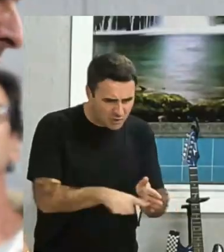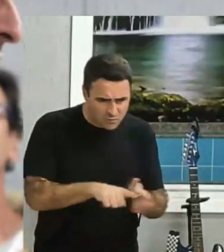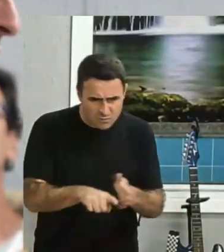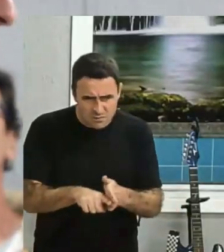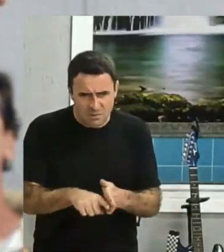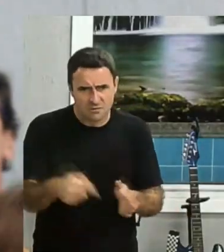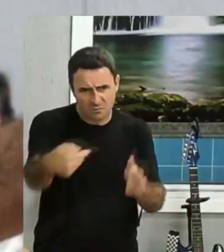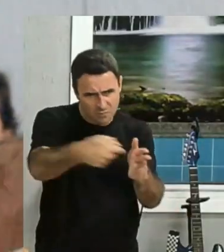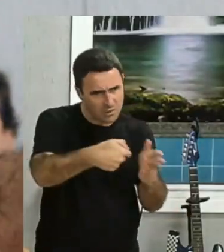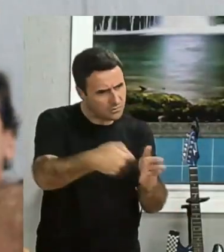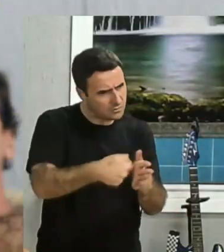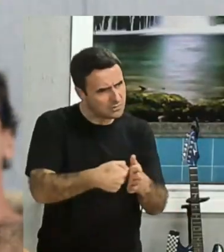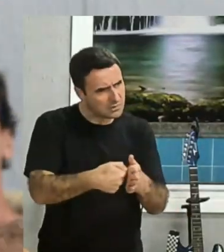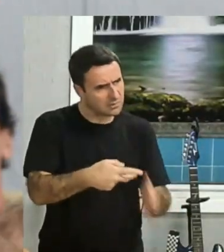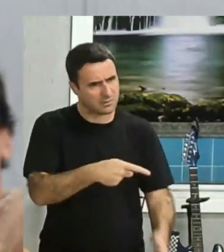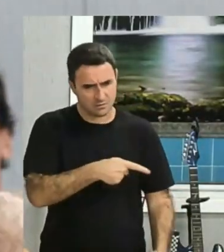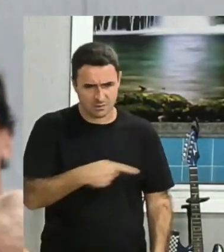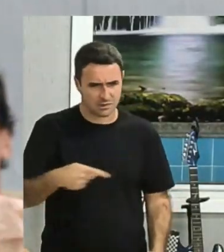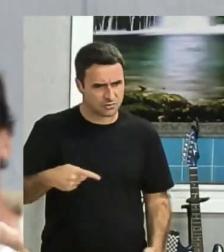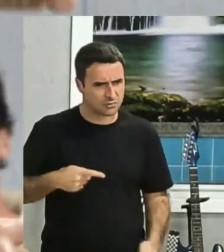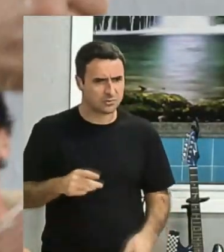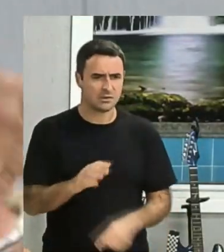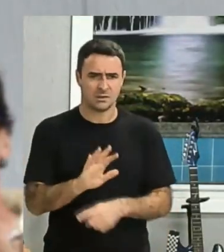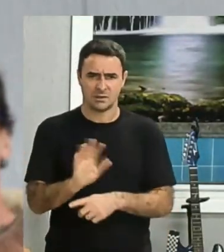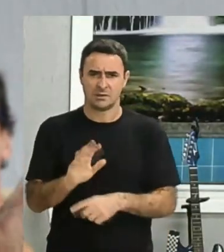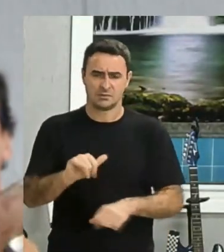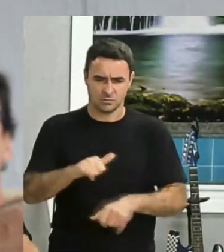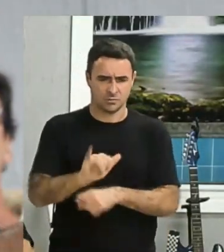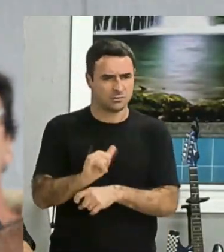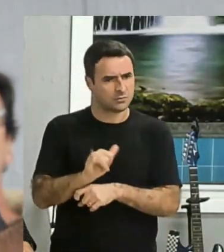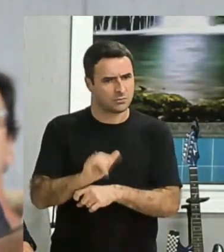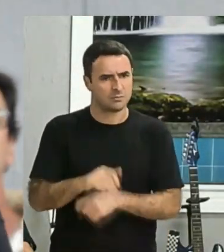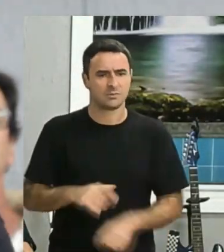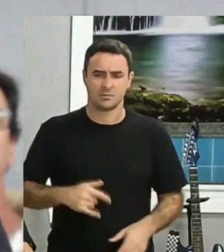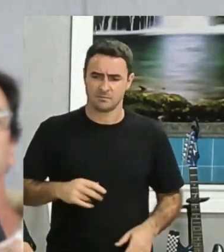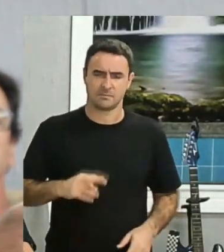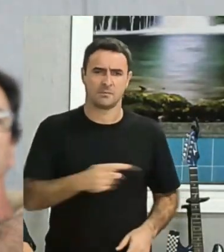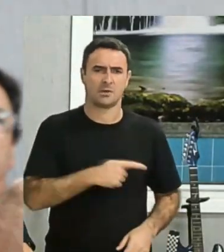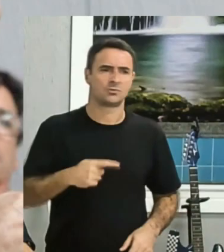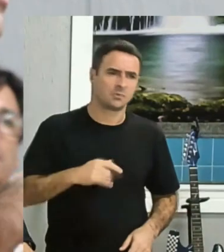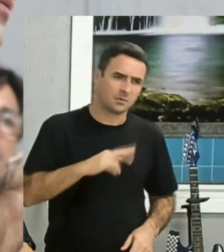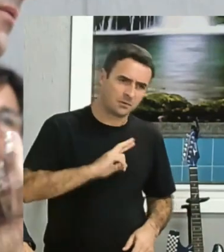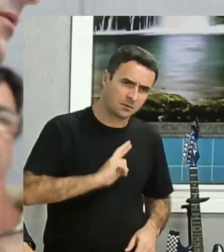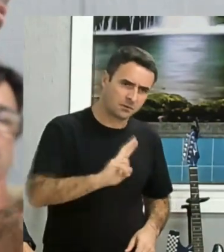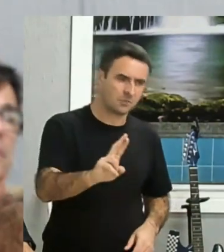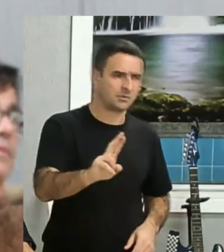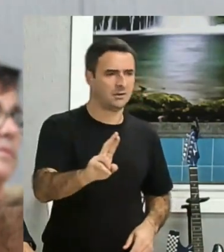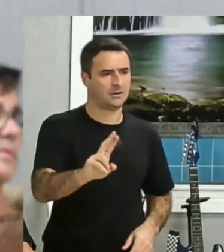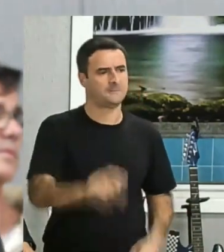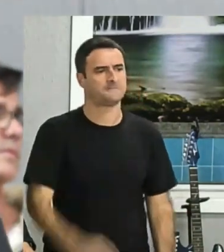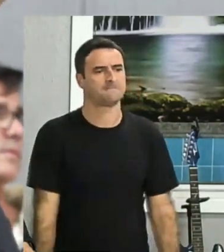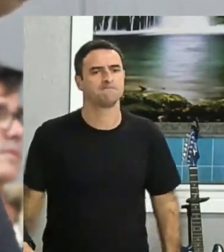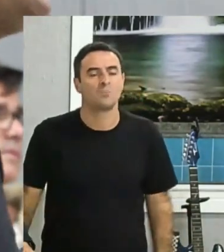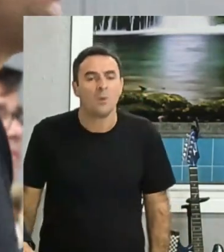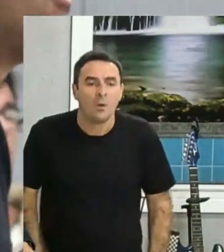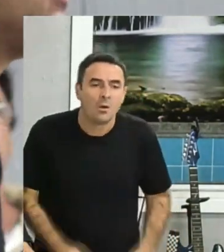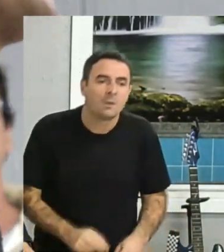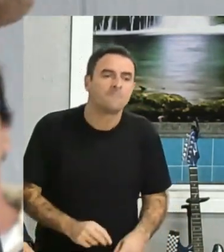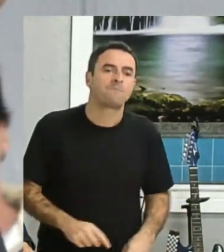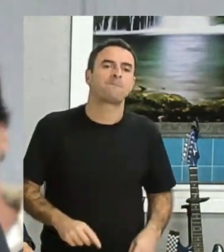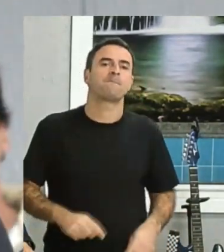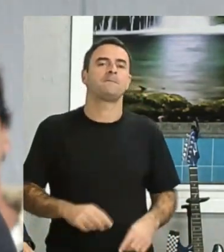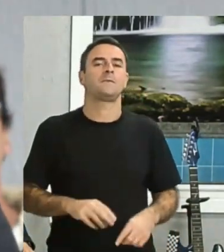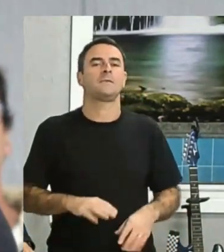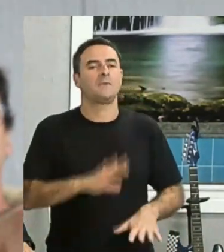comentário, dê alguma indicação sobre o seu interesse, nós estaremos fazendo contato com você. Ou, de